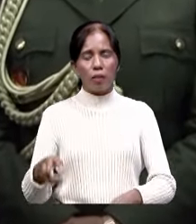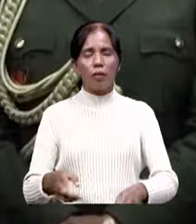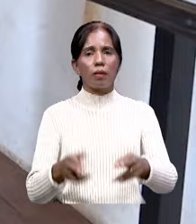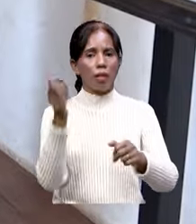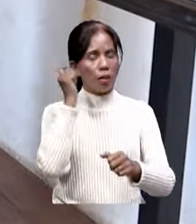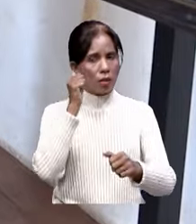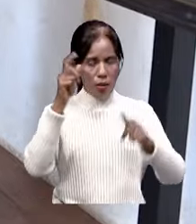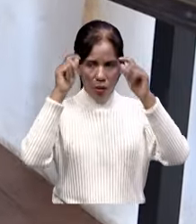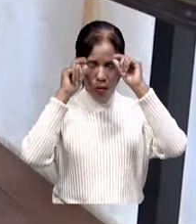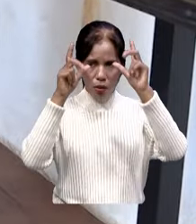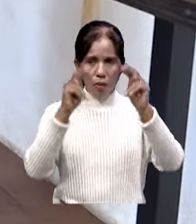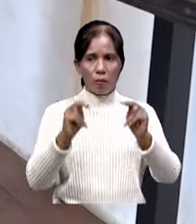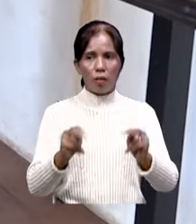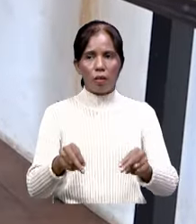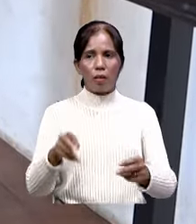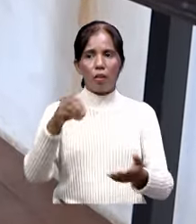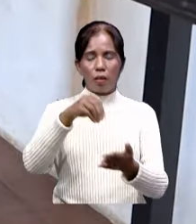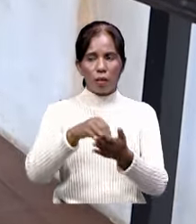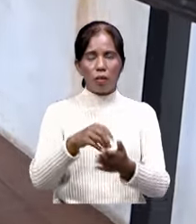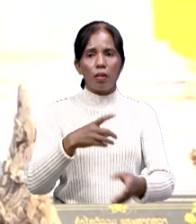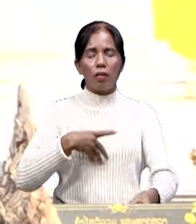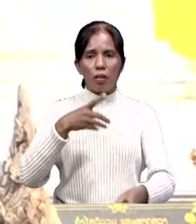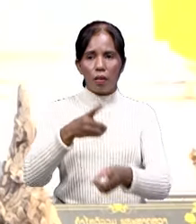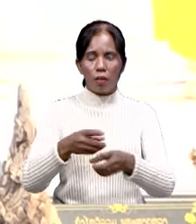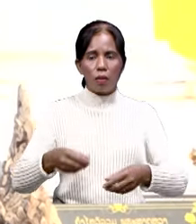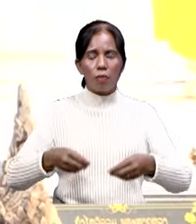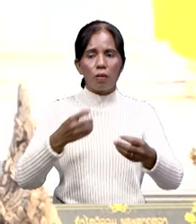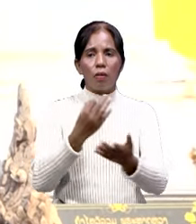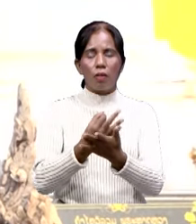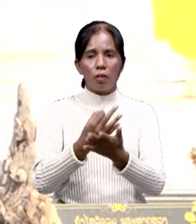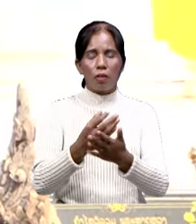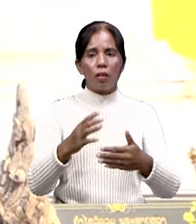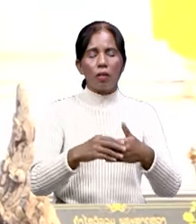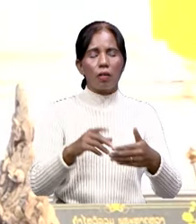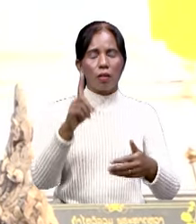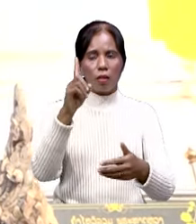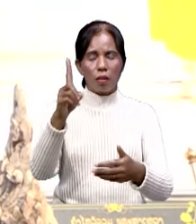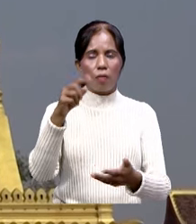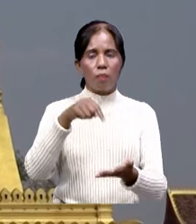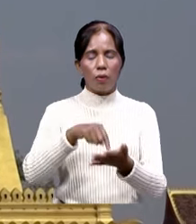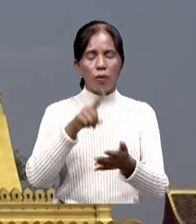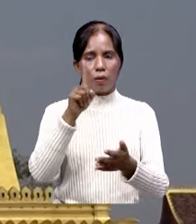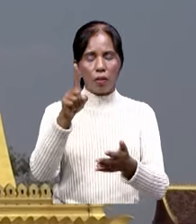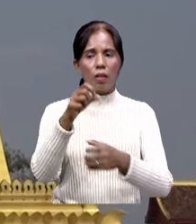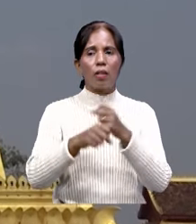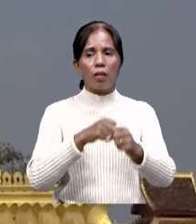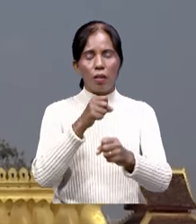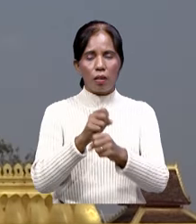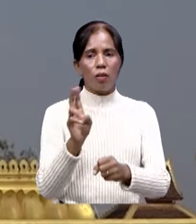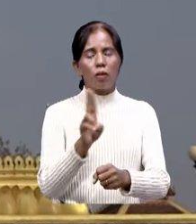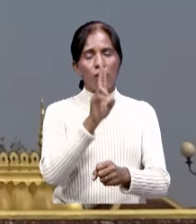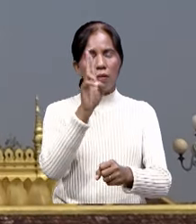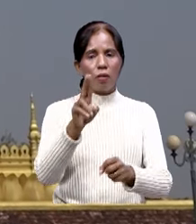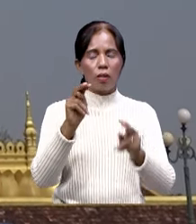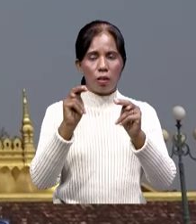no Timor-Leste precisa preencher mac direito a tu for subsídio dólar token ida ponto ida cada tinan onde usa ba